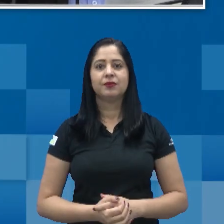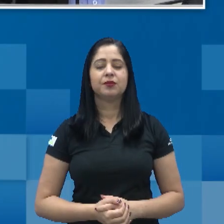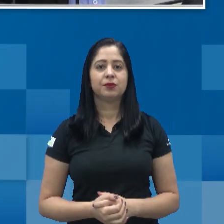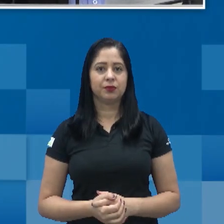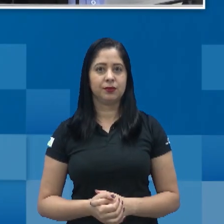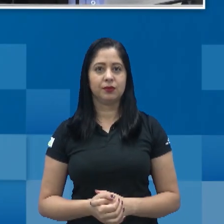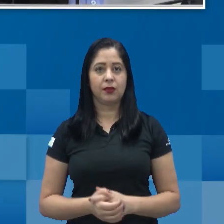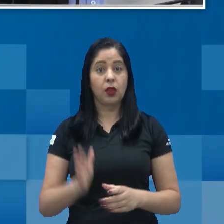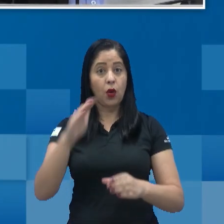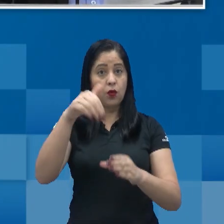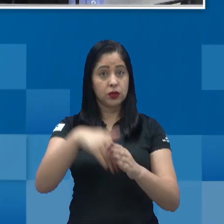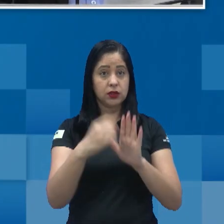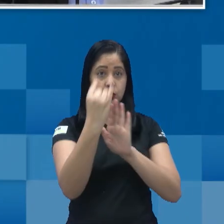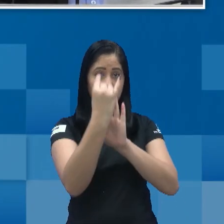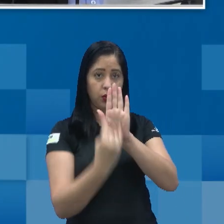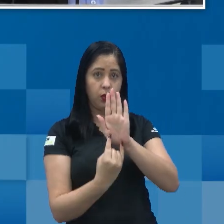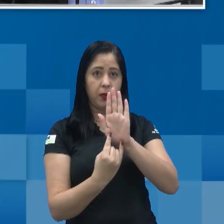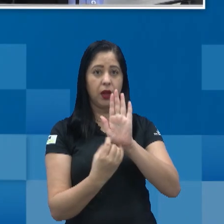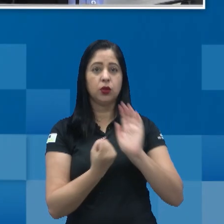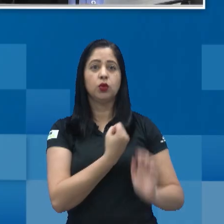votação, requerimento de número